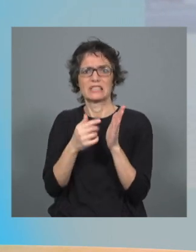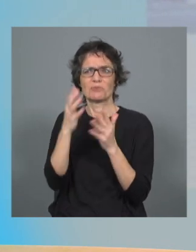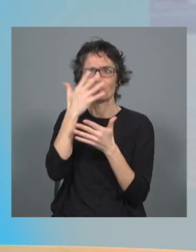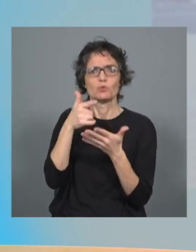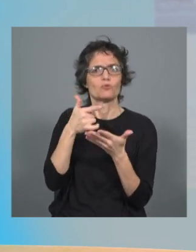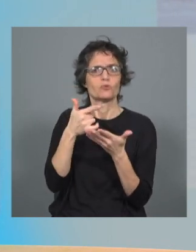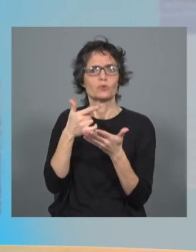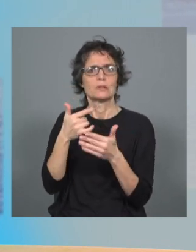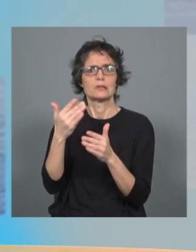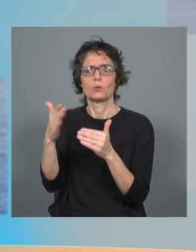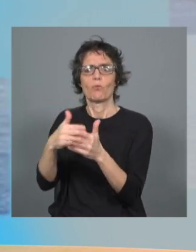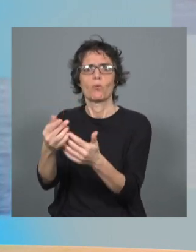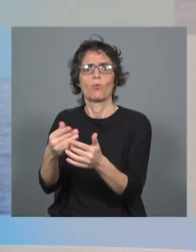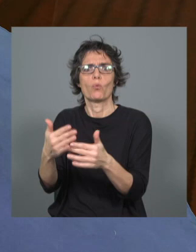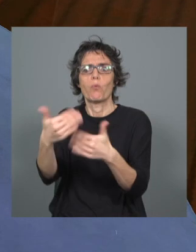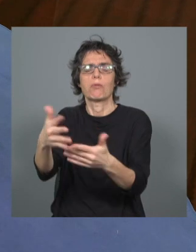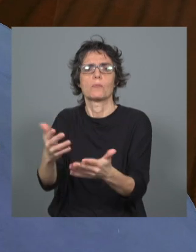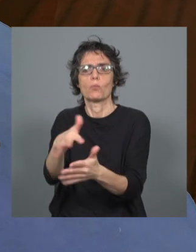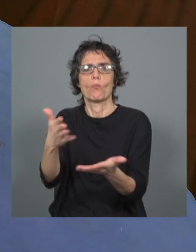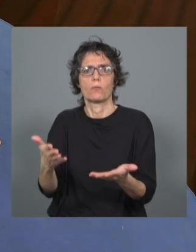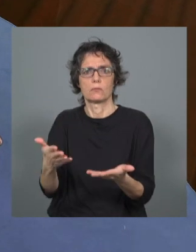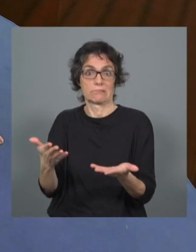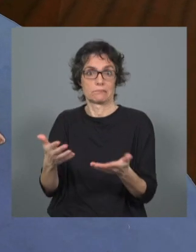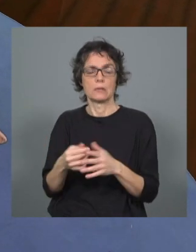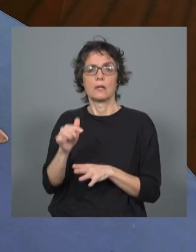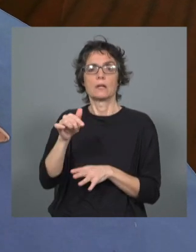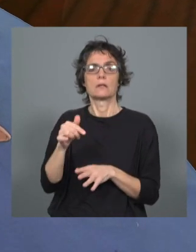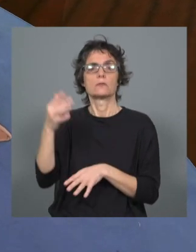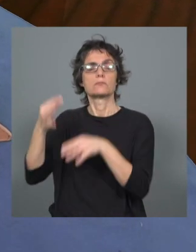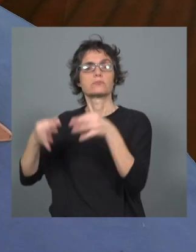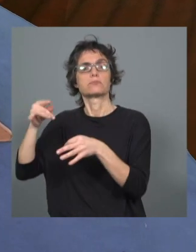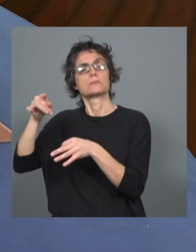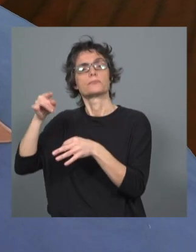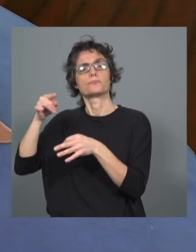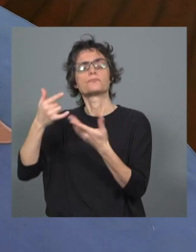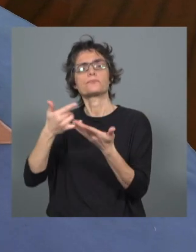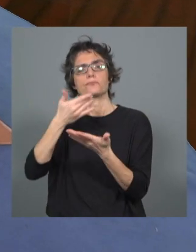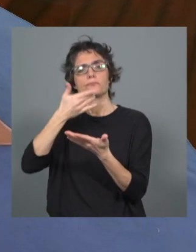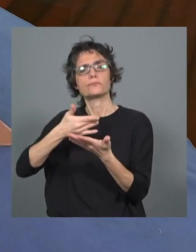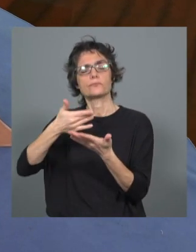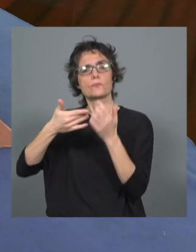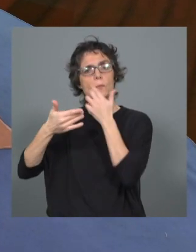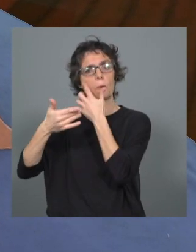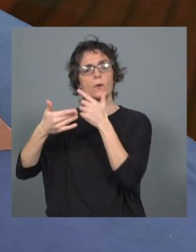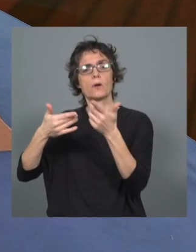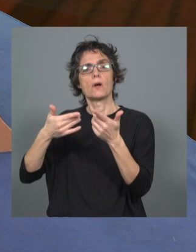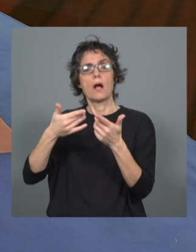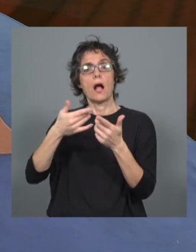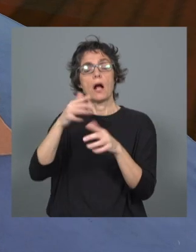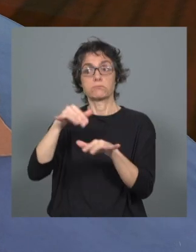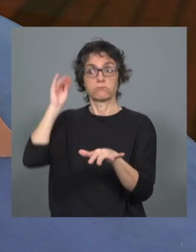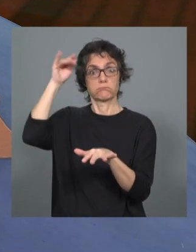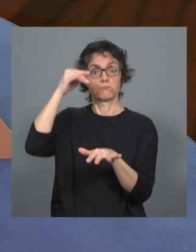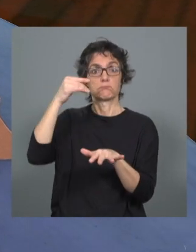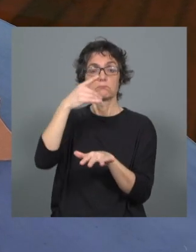isso. E o acórdão, precisamente, do Tribunal Constitucional pede que a Assembleia da República inclua na lei, de facto, os casos em